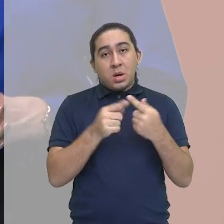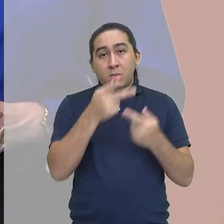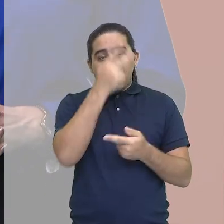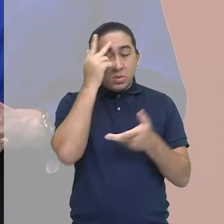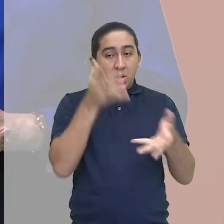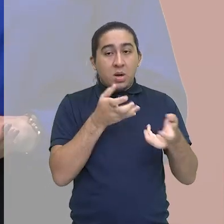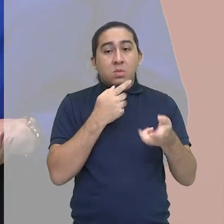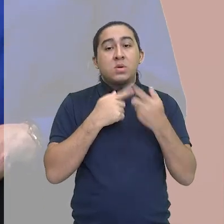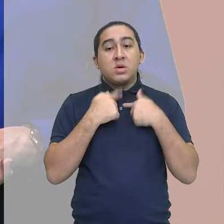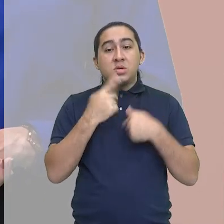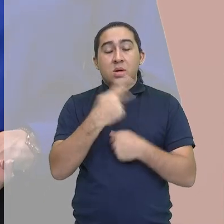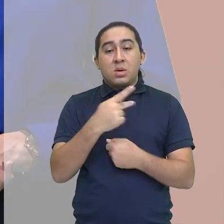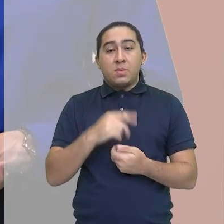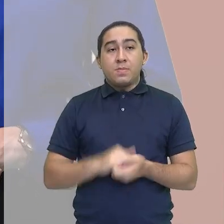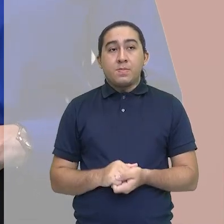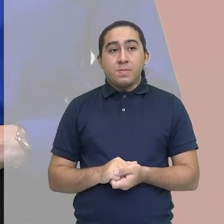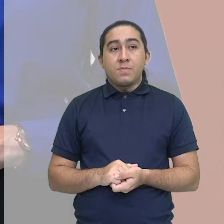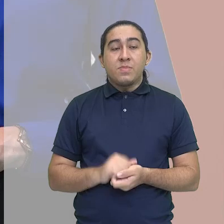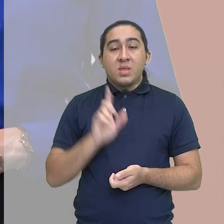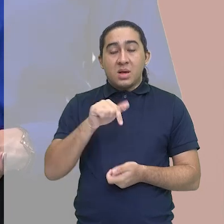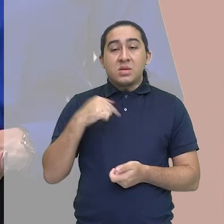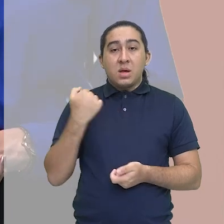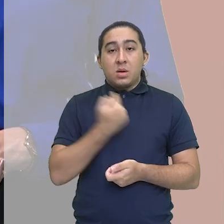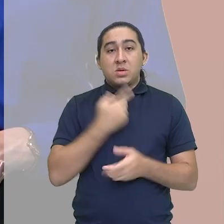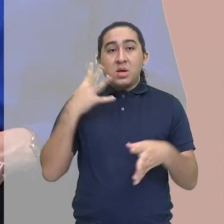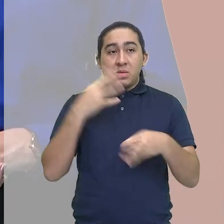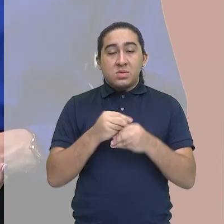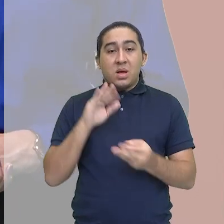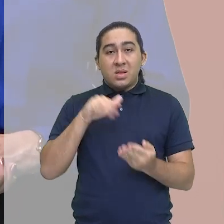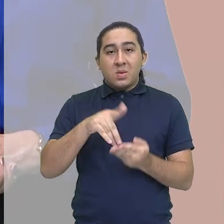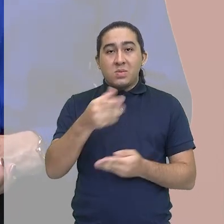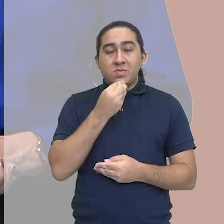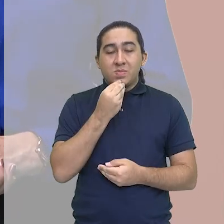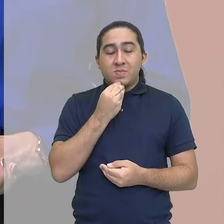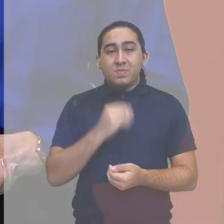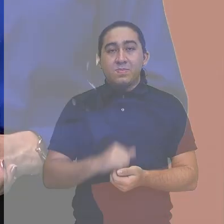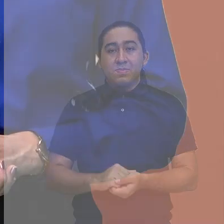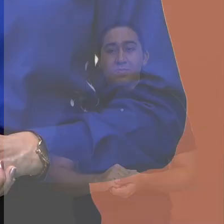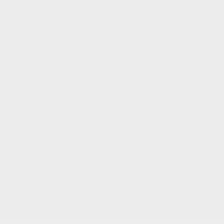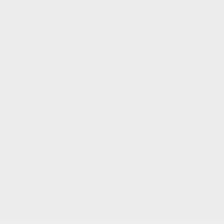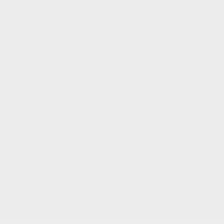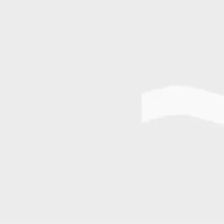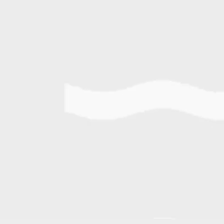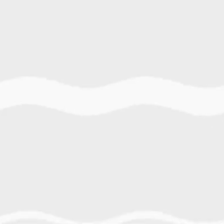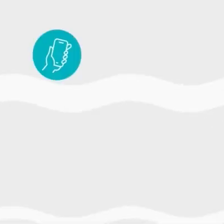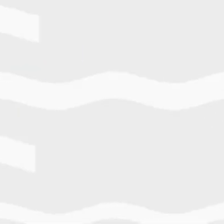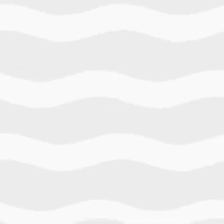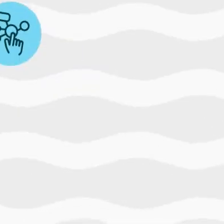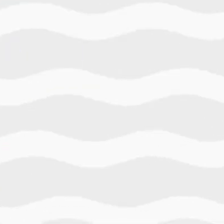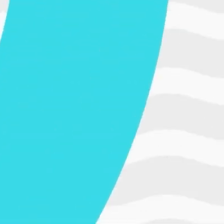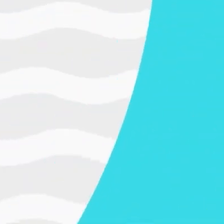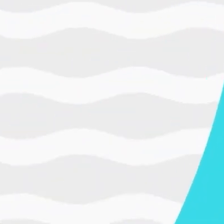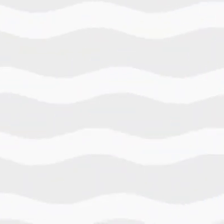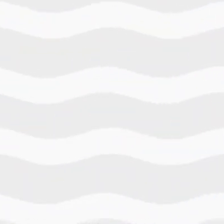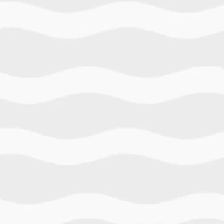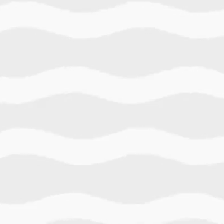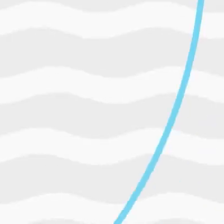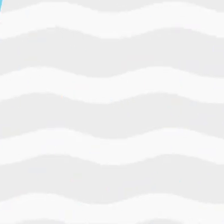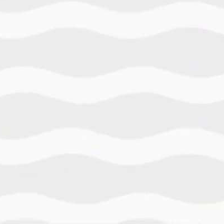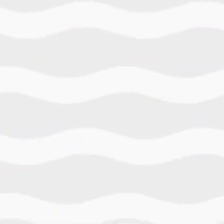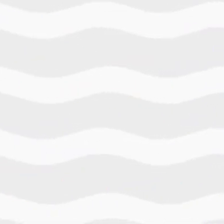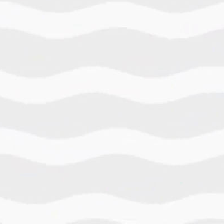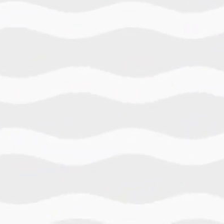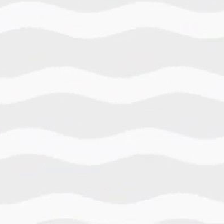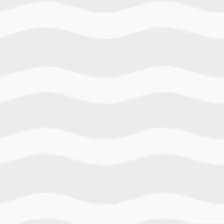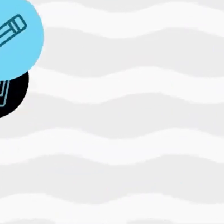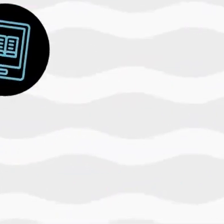certo? Então essa foi aí a nossa revisão e até uma próxima.